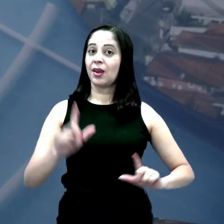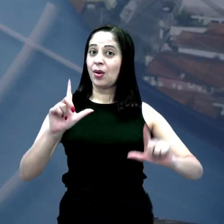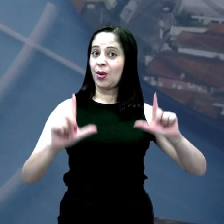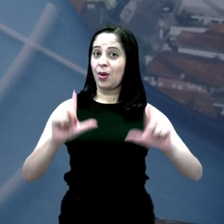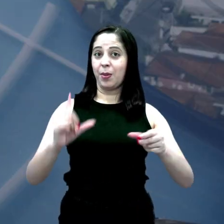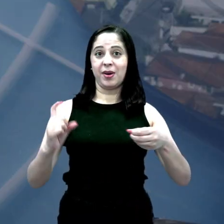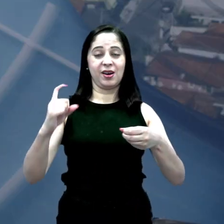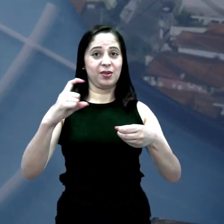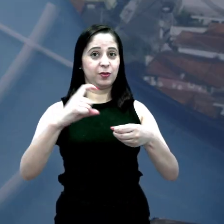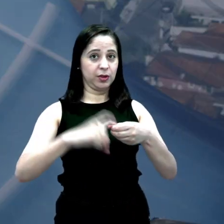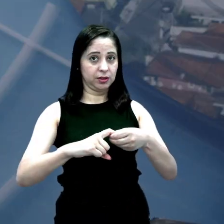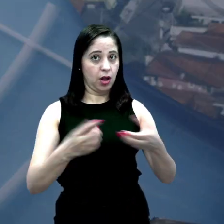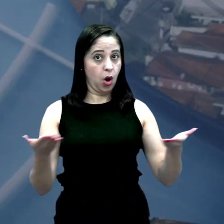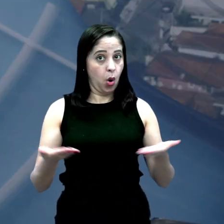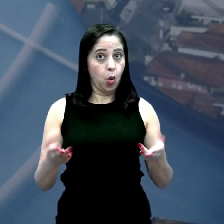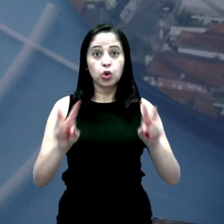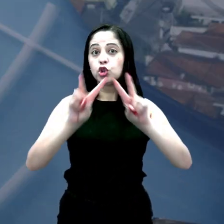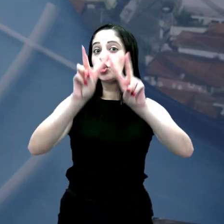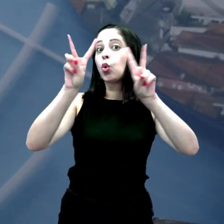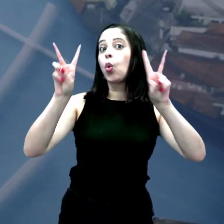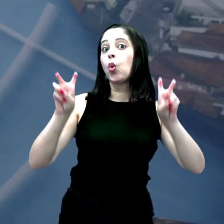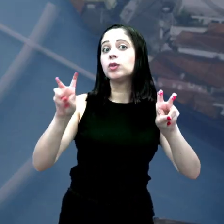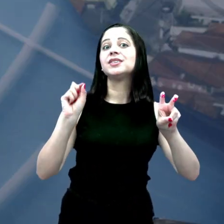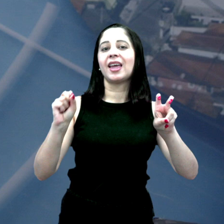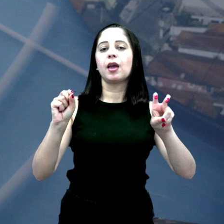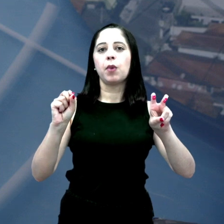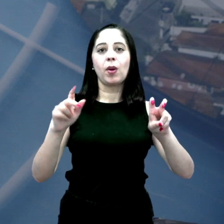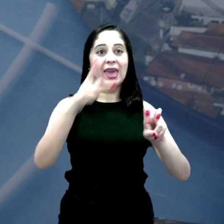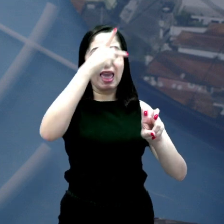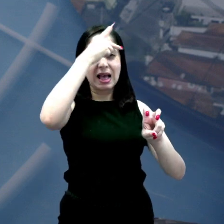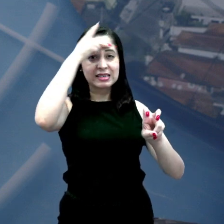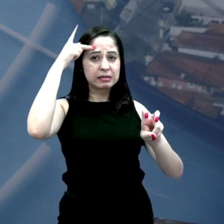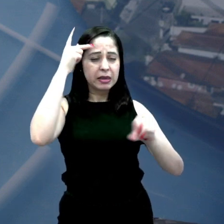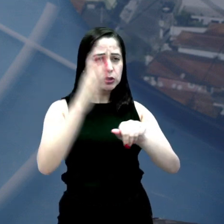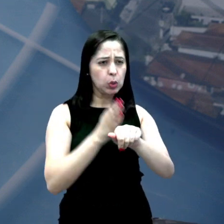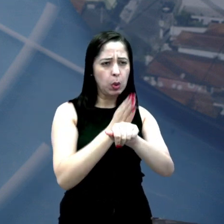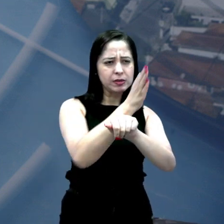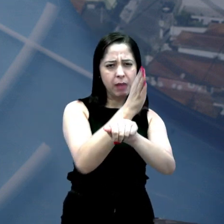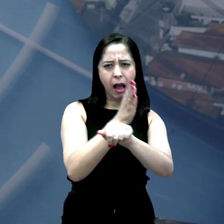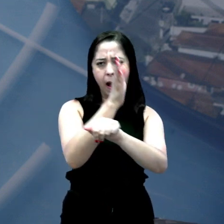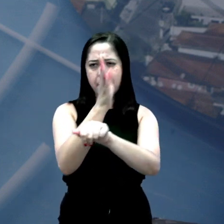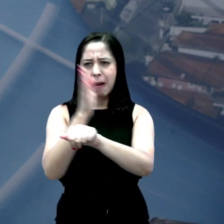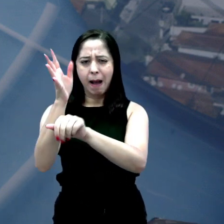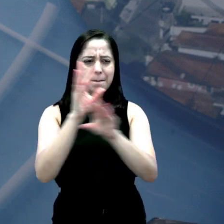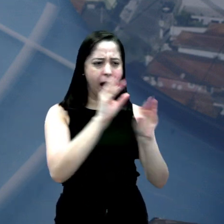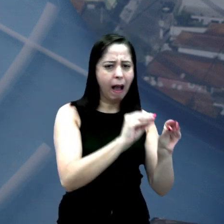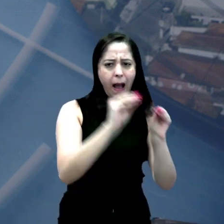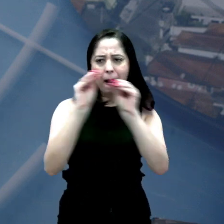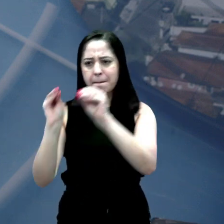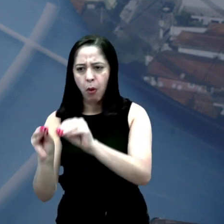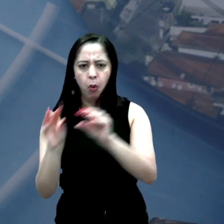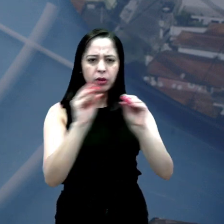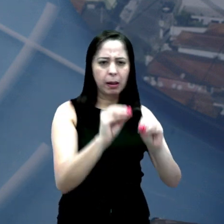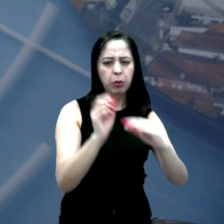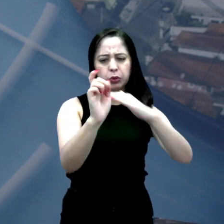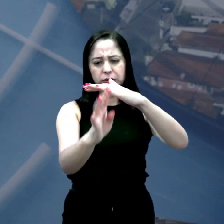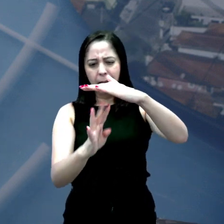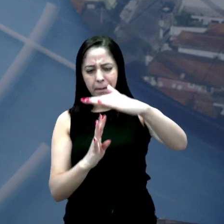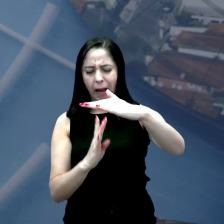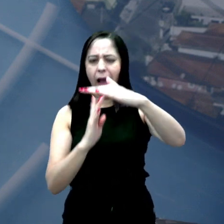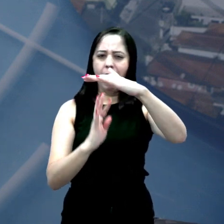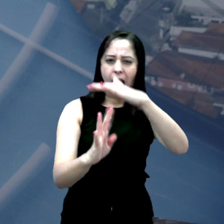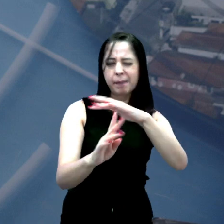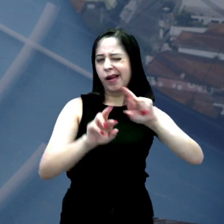De volta com Diálogos, hoje a gente está falando sobre deslocamento humano. Quero voltar com o Rafael. Rafael, até